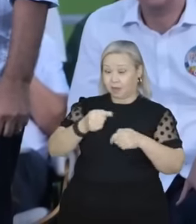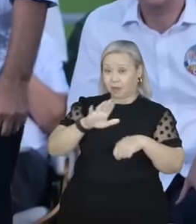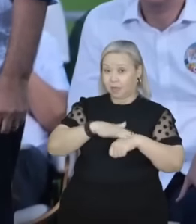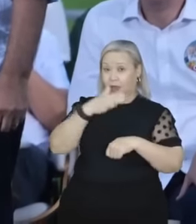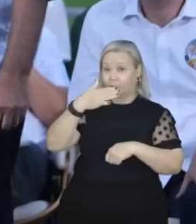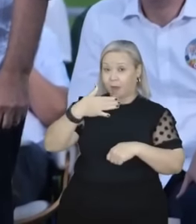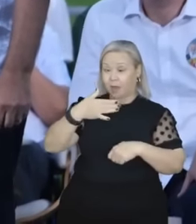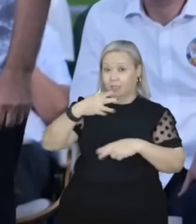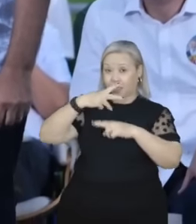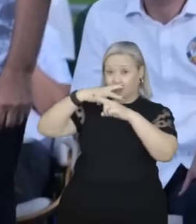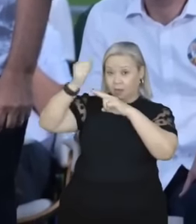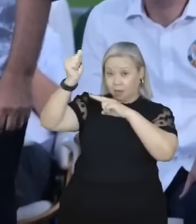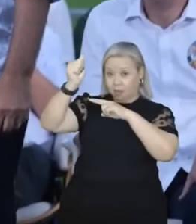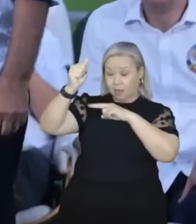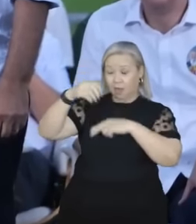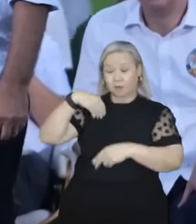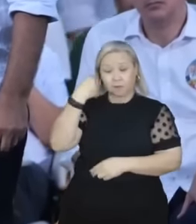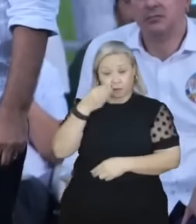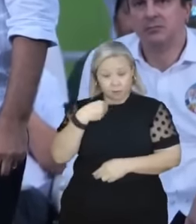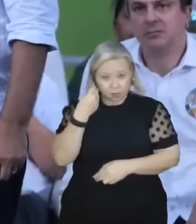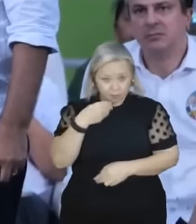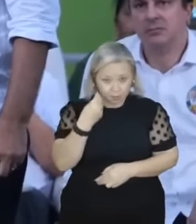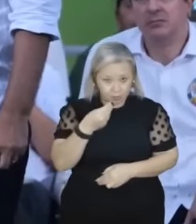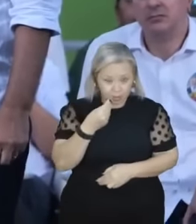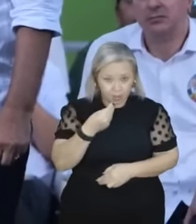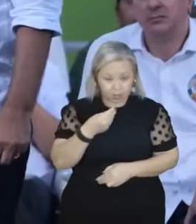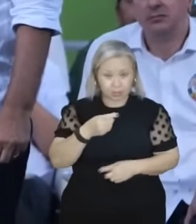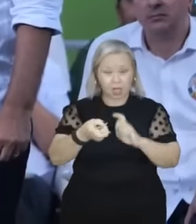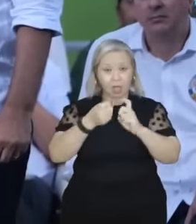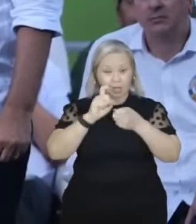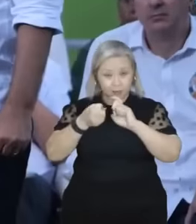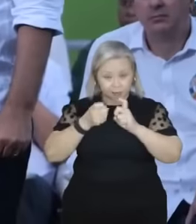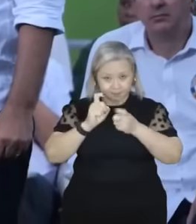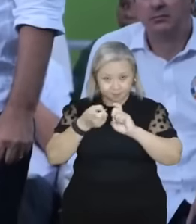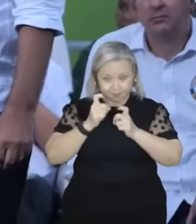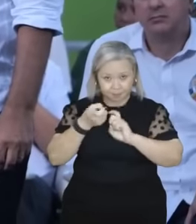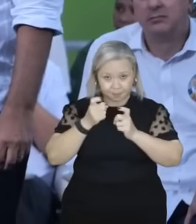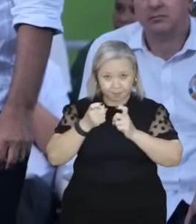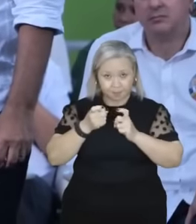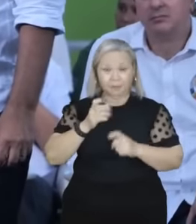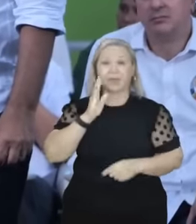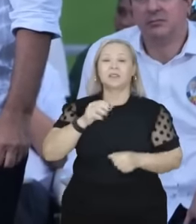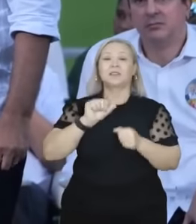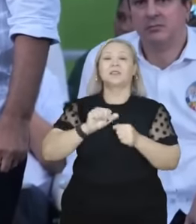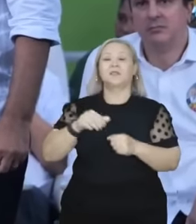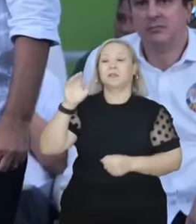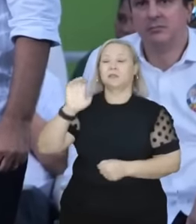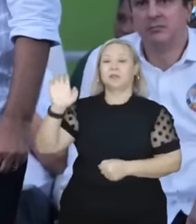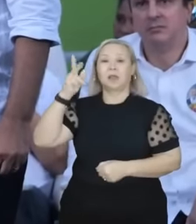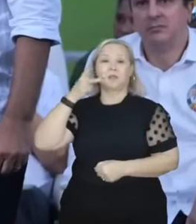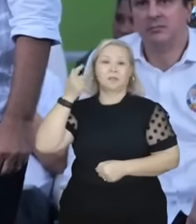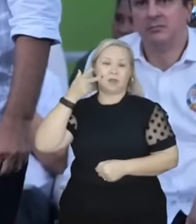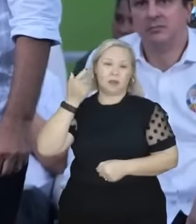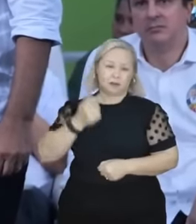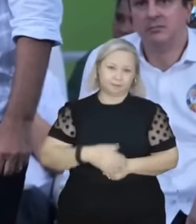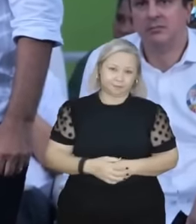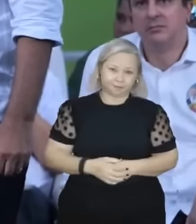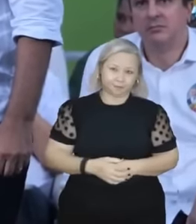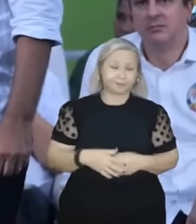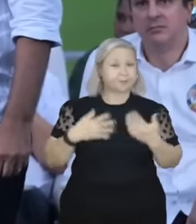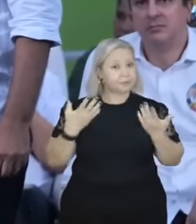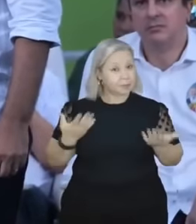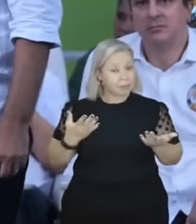experiência administrativa já feita no estado do Ceará. Então você está